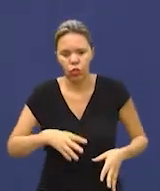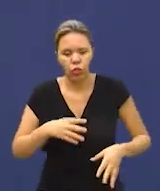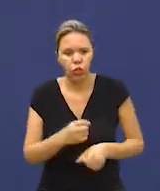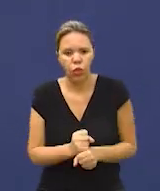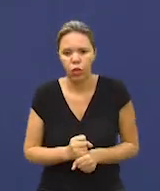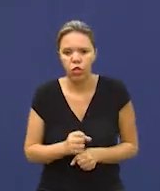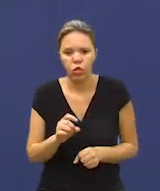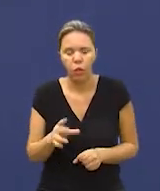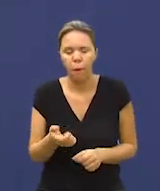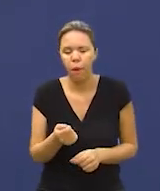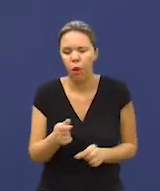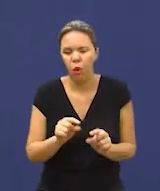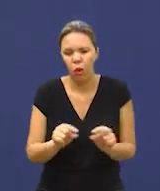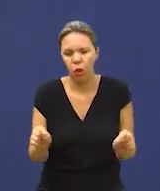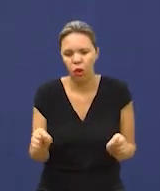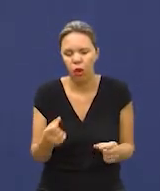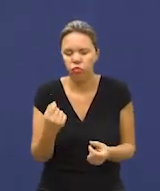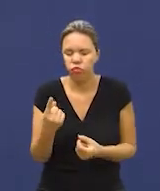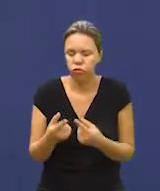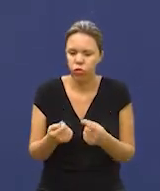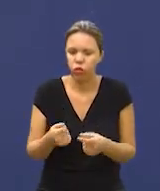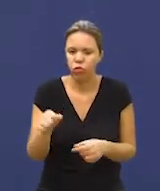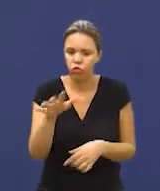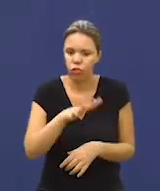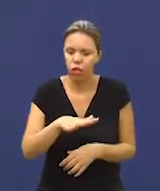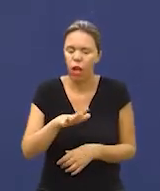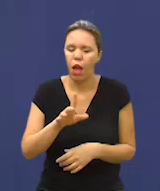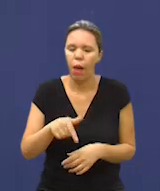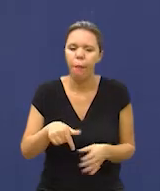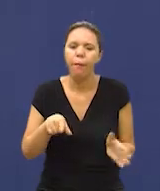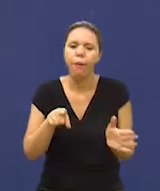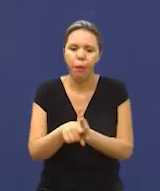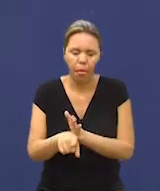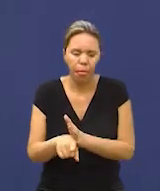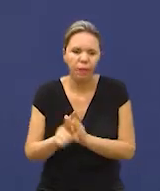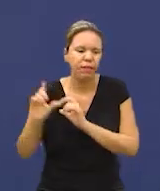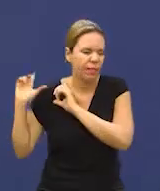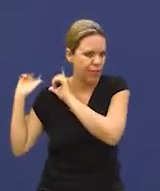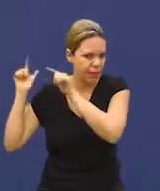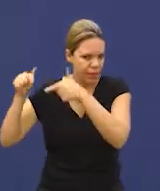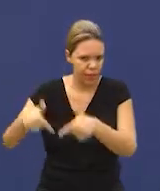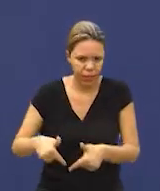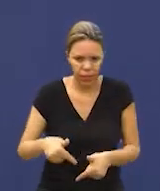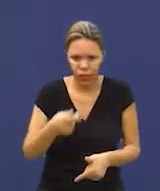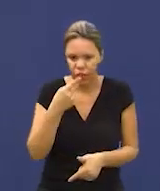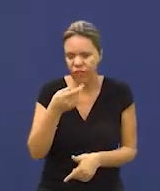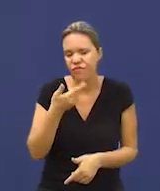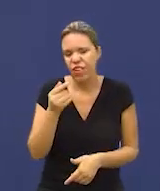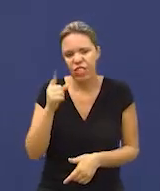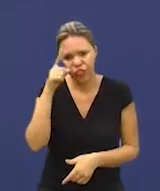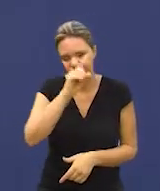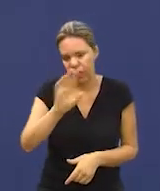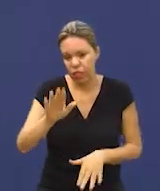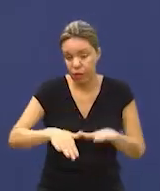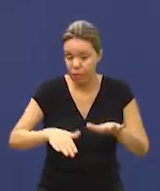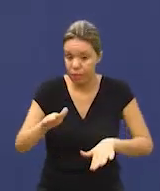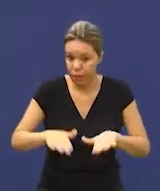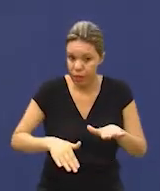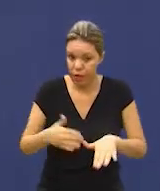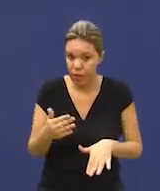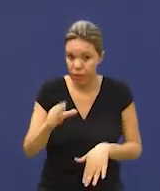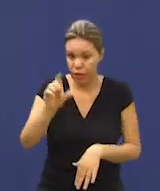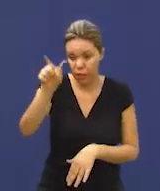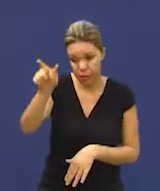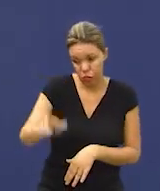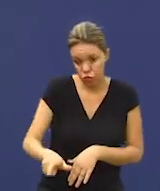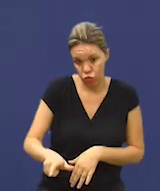rodapé do livro. E às vezes tem uma ou outra, mas em geral são perguntas mais tradicionais. Não vou nem dizer fácil ou difícil, porque isso vai depender do